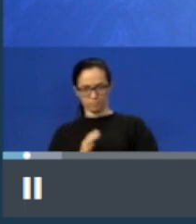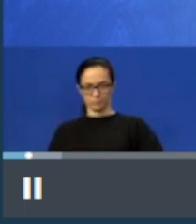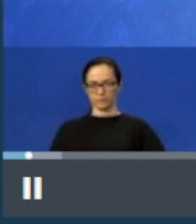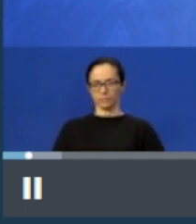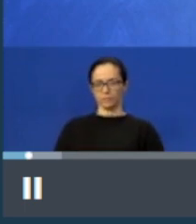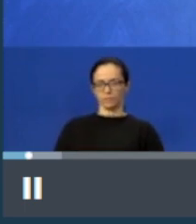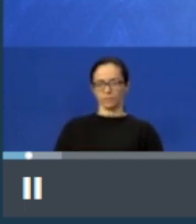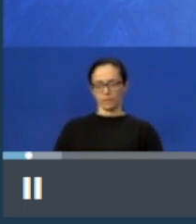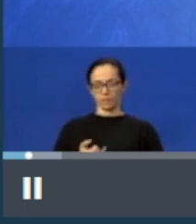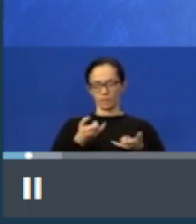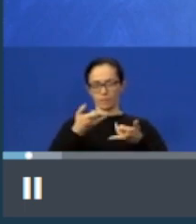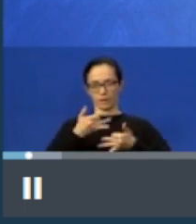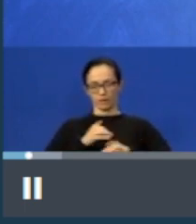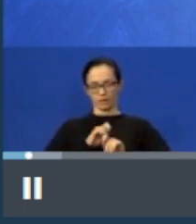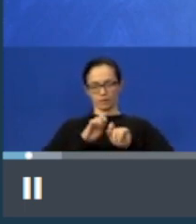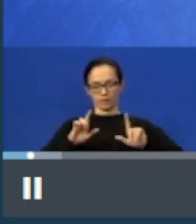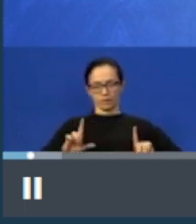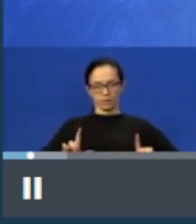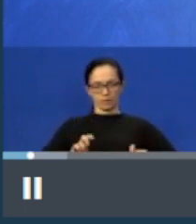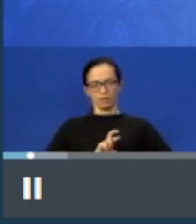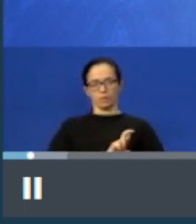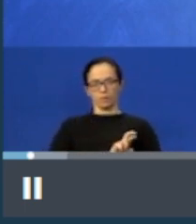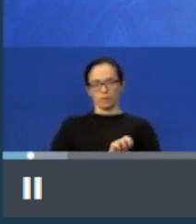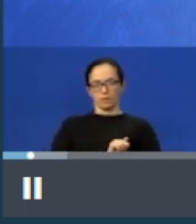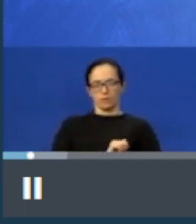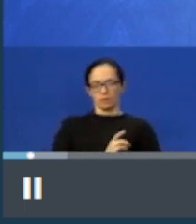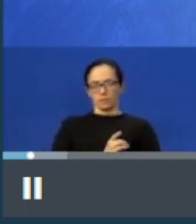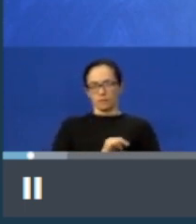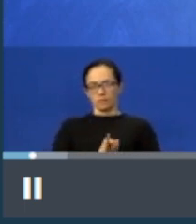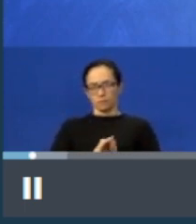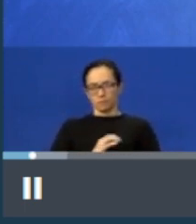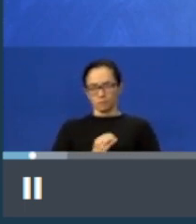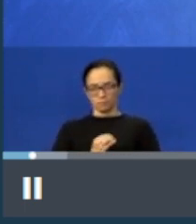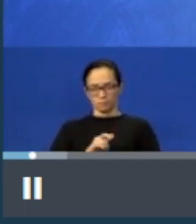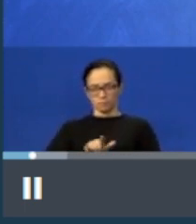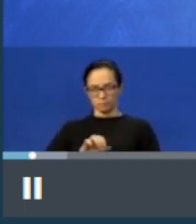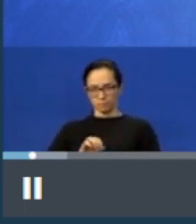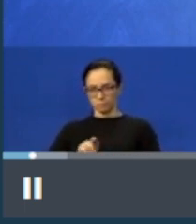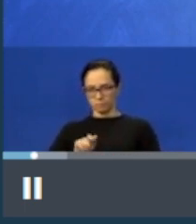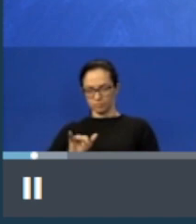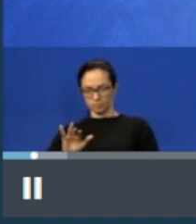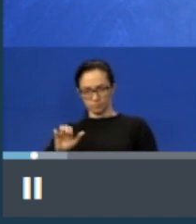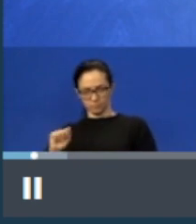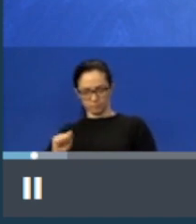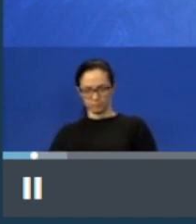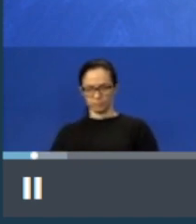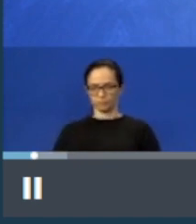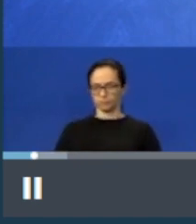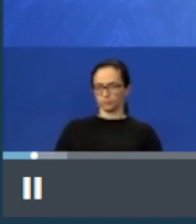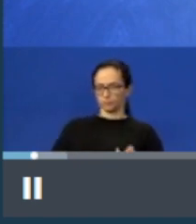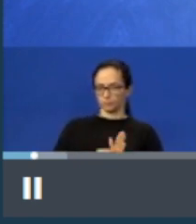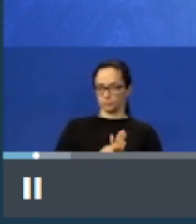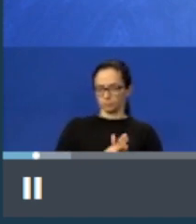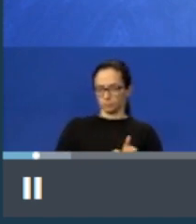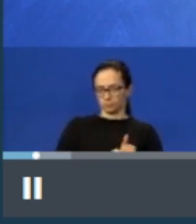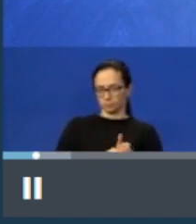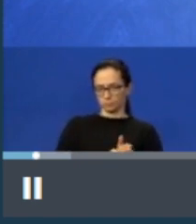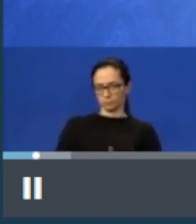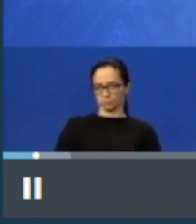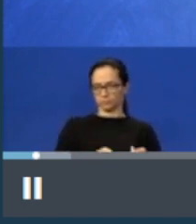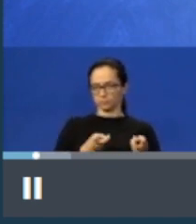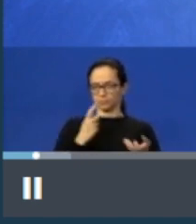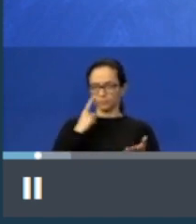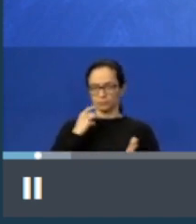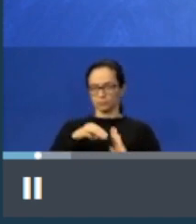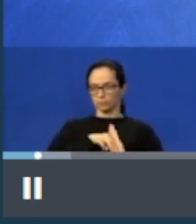sobre a radiologia. A radiologia é a área das ciências da saúde e da medicina que vai fazer o estudo dos